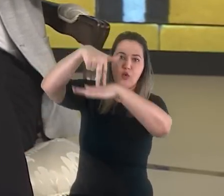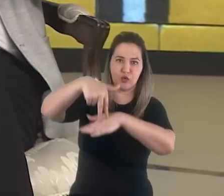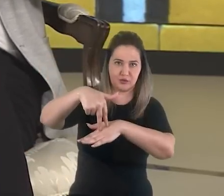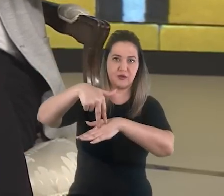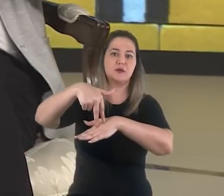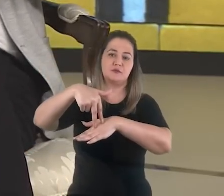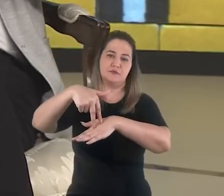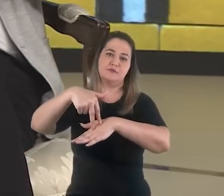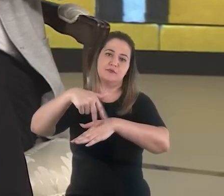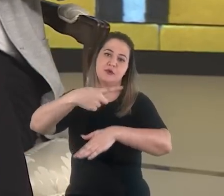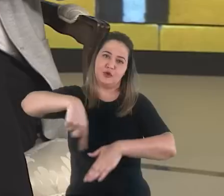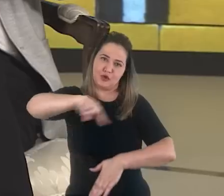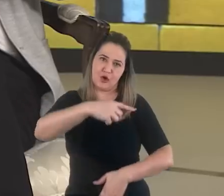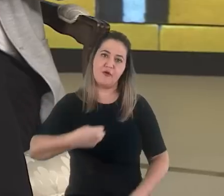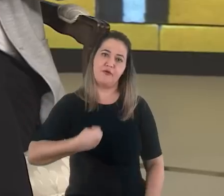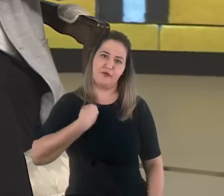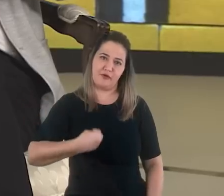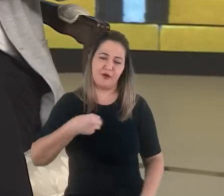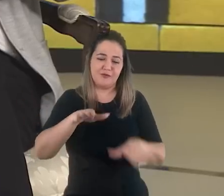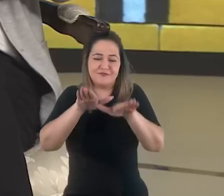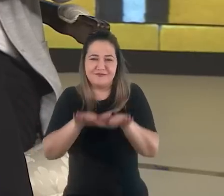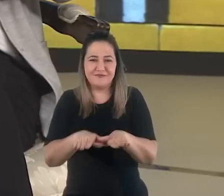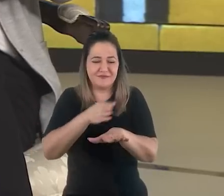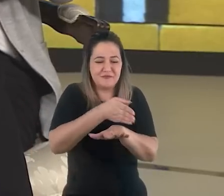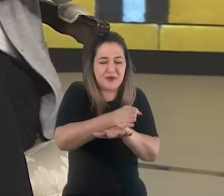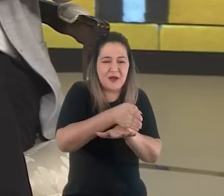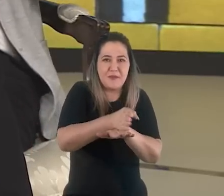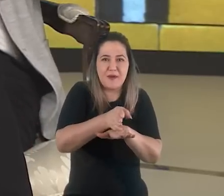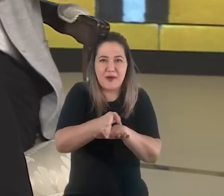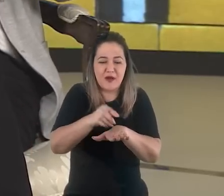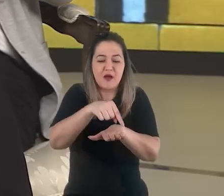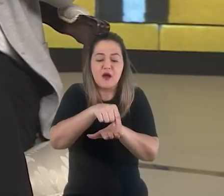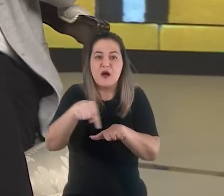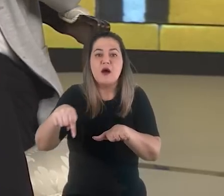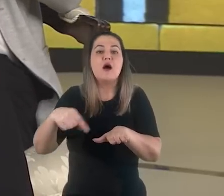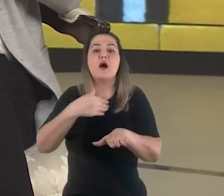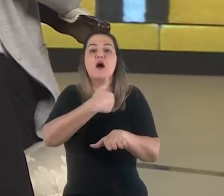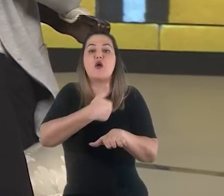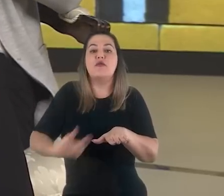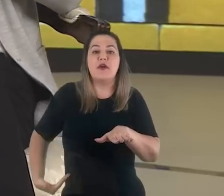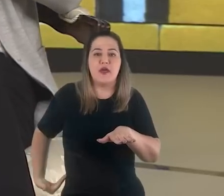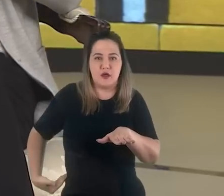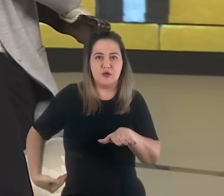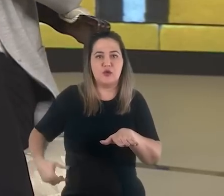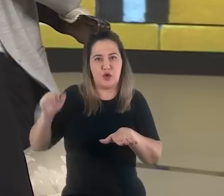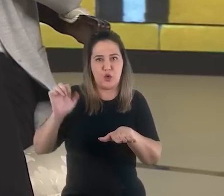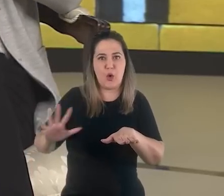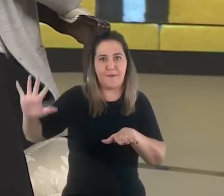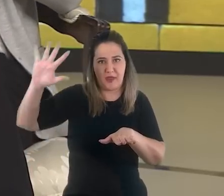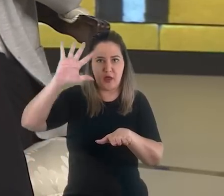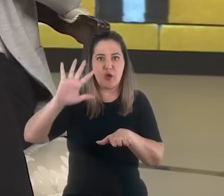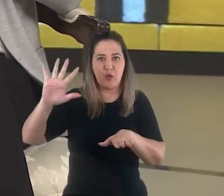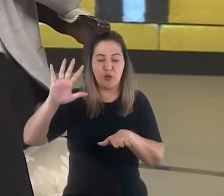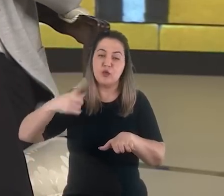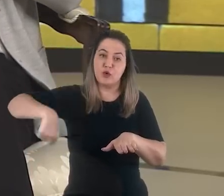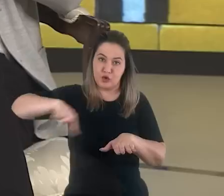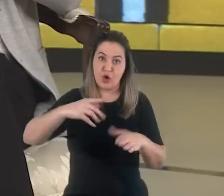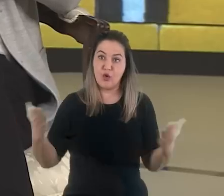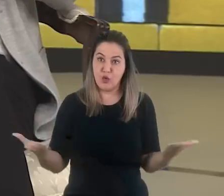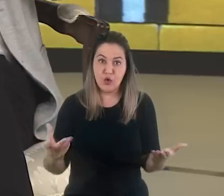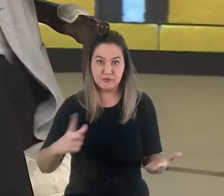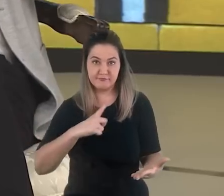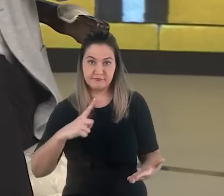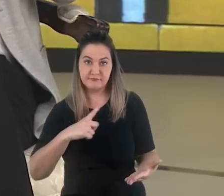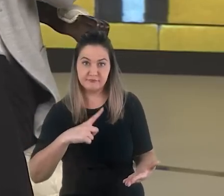desses reis, isto é, daqueles reis simbolizados pelo pé da estátua, pelos pés da estátua, então eu posso dizer que estamos na iminência